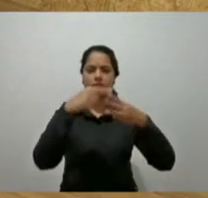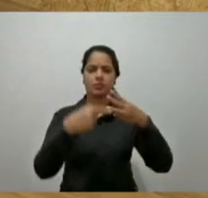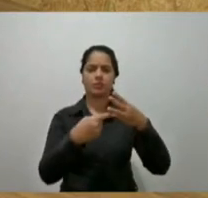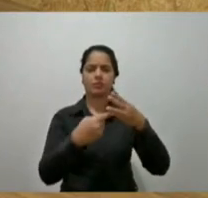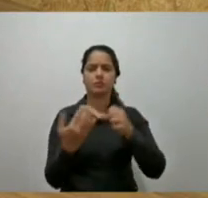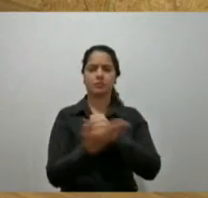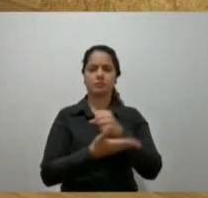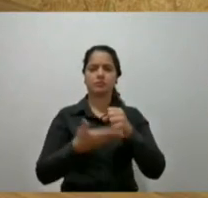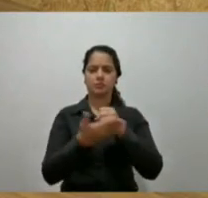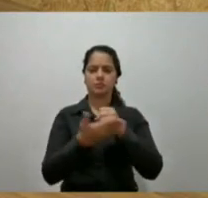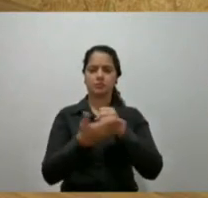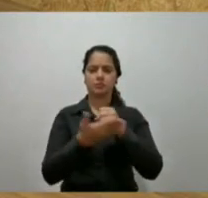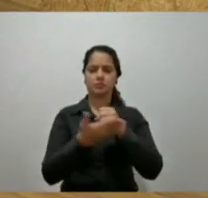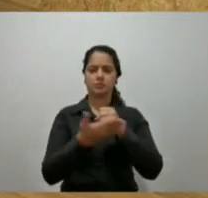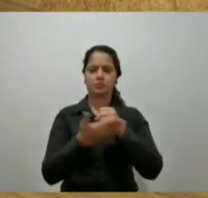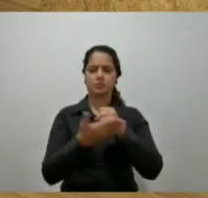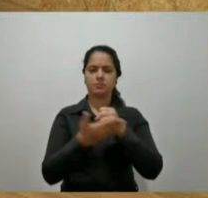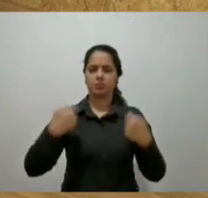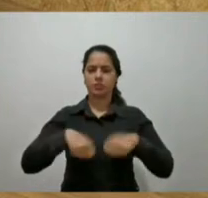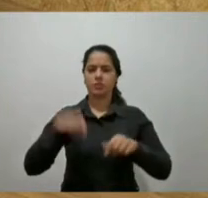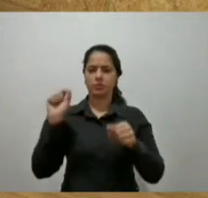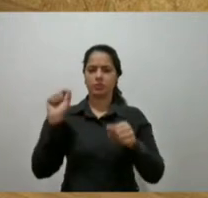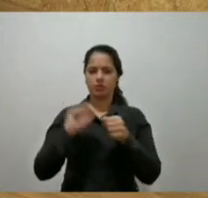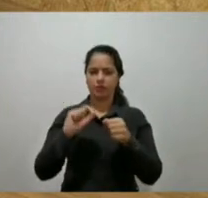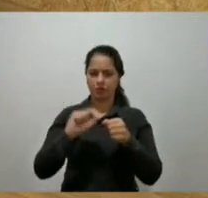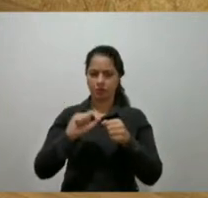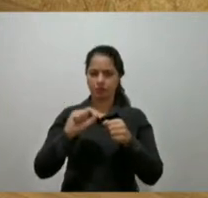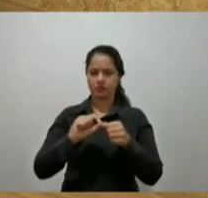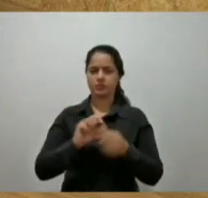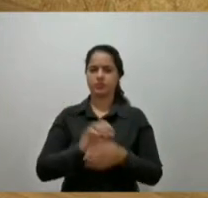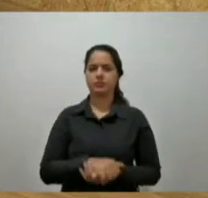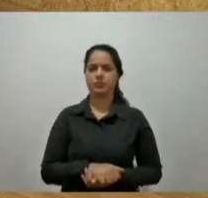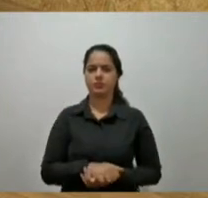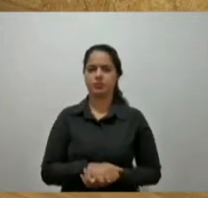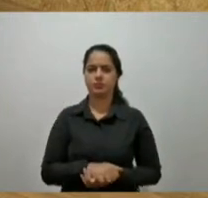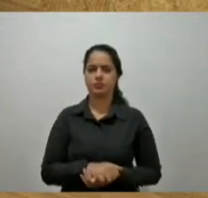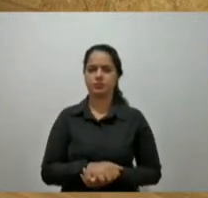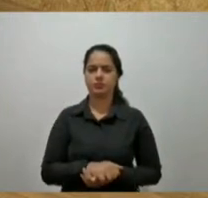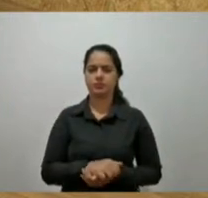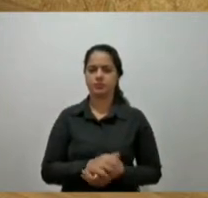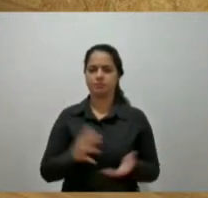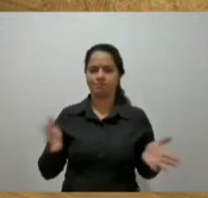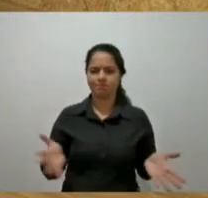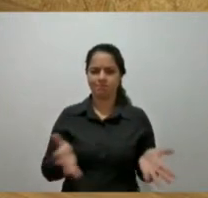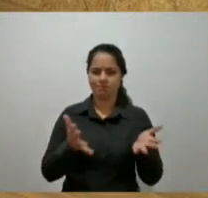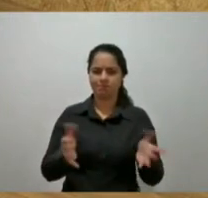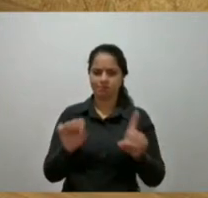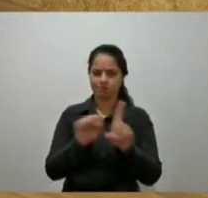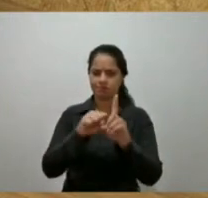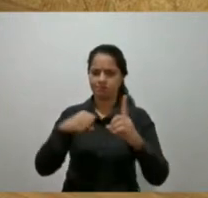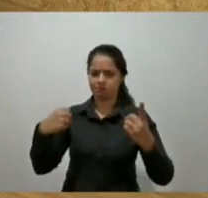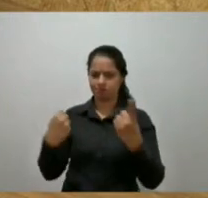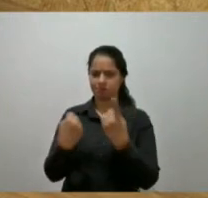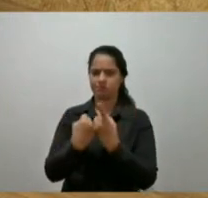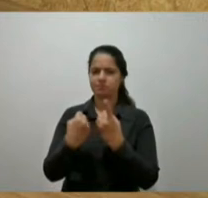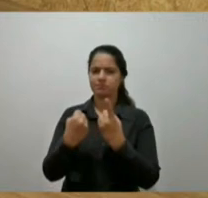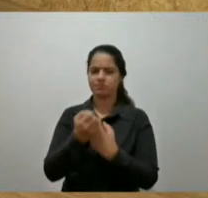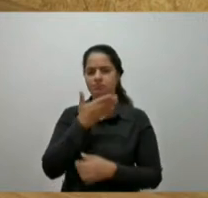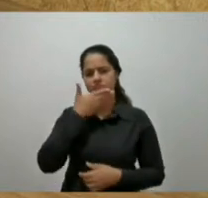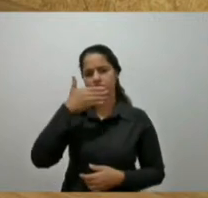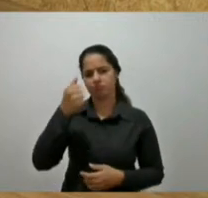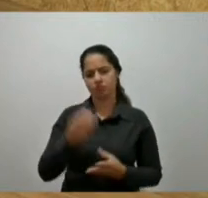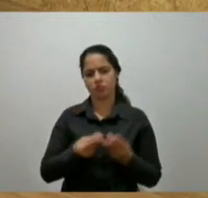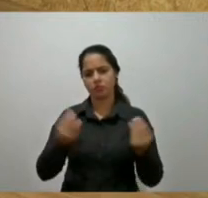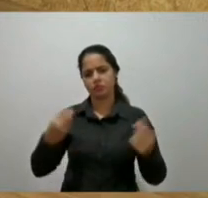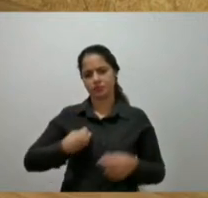governo precisa fazer para promover isso na sociedade e, naturalmente, para melhorar a qualidade de vida das pessoas.